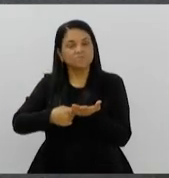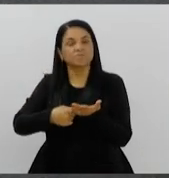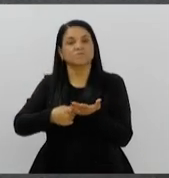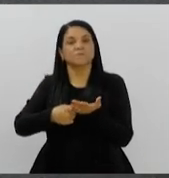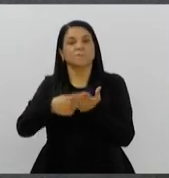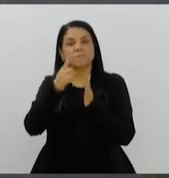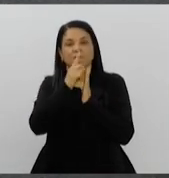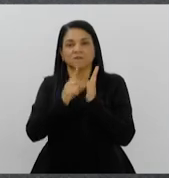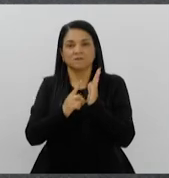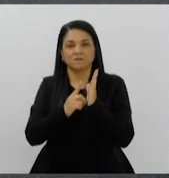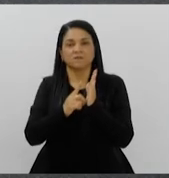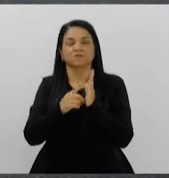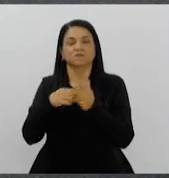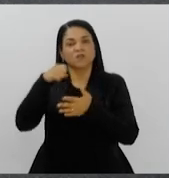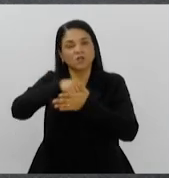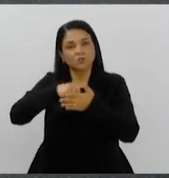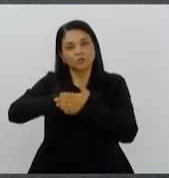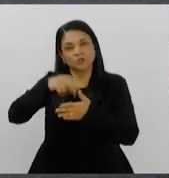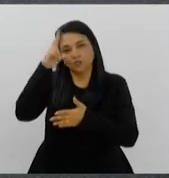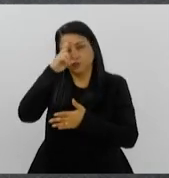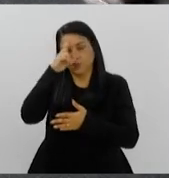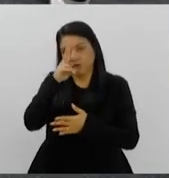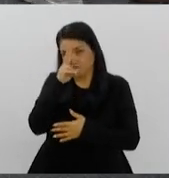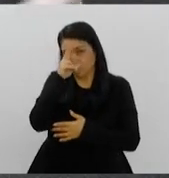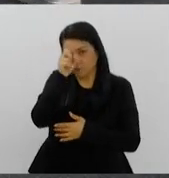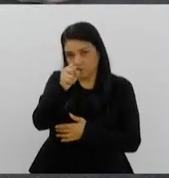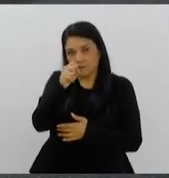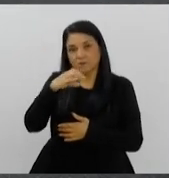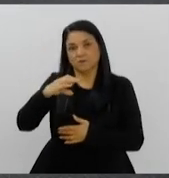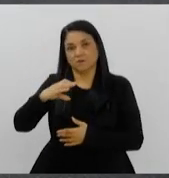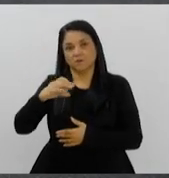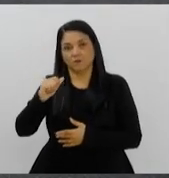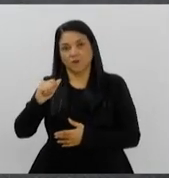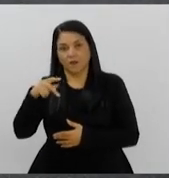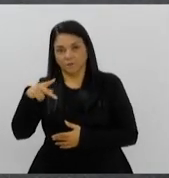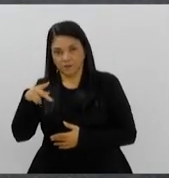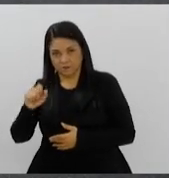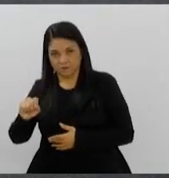luta histórica e com o fortalecimento dos CAPs.